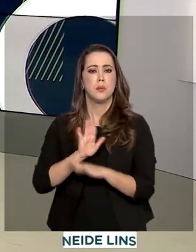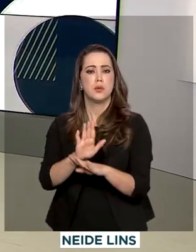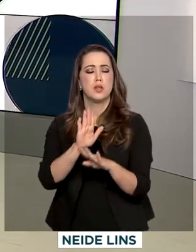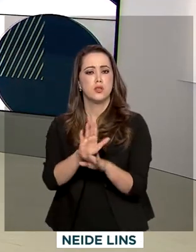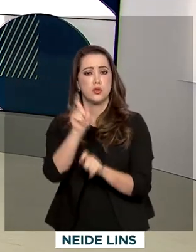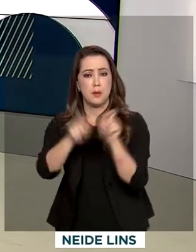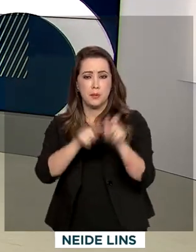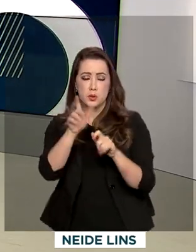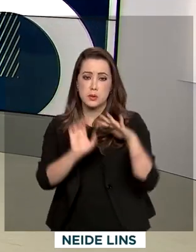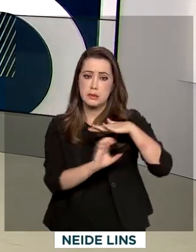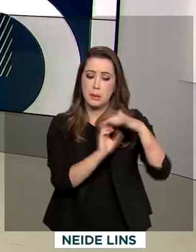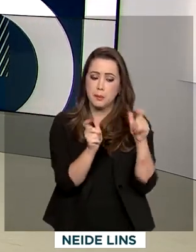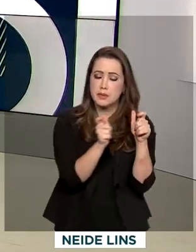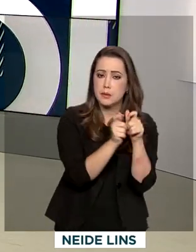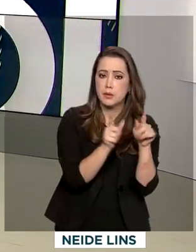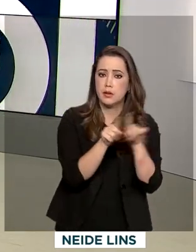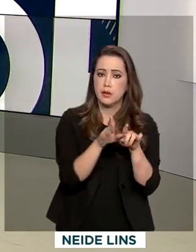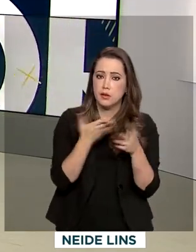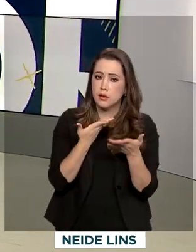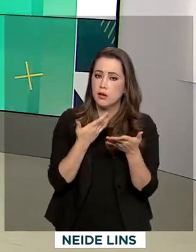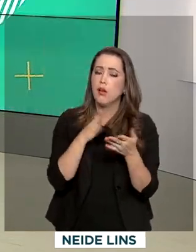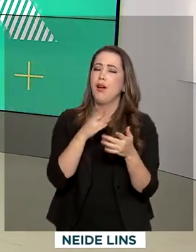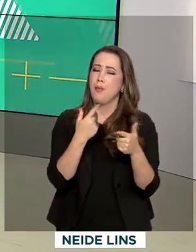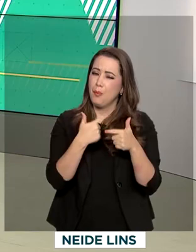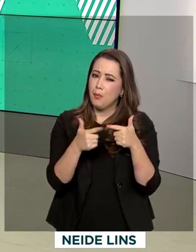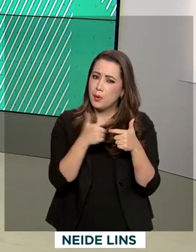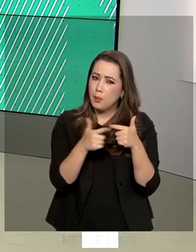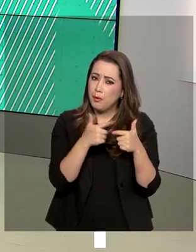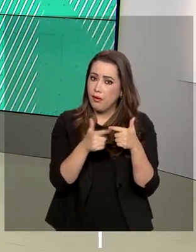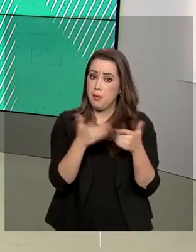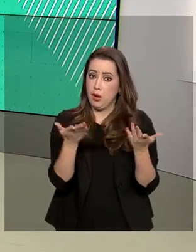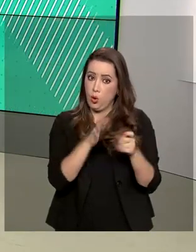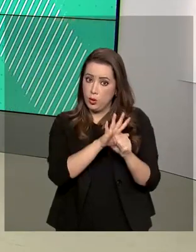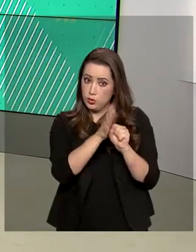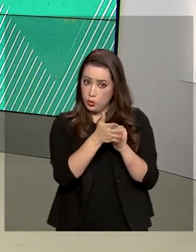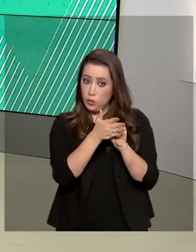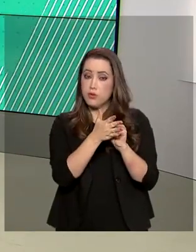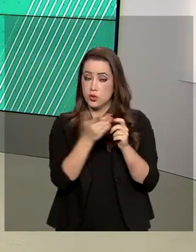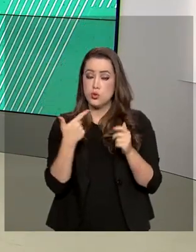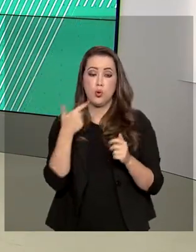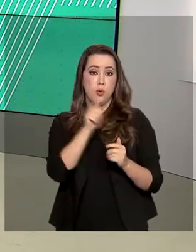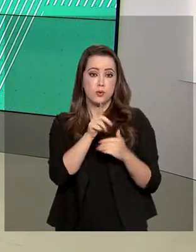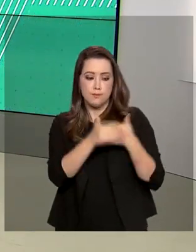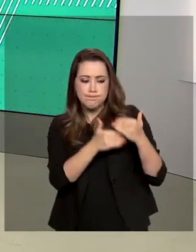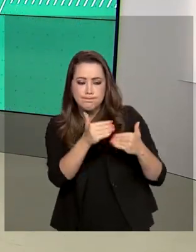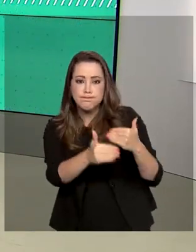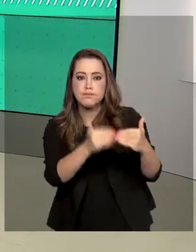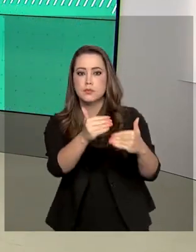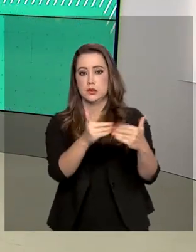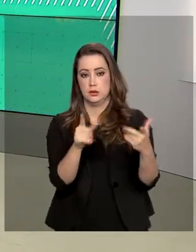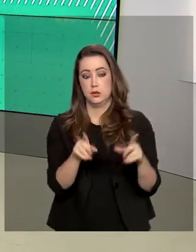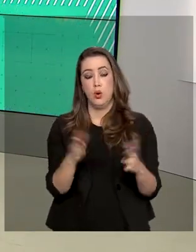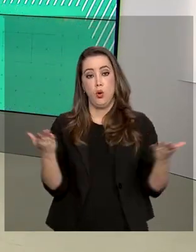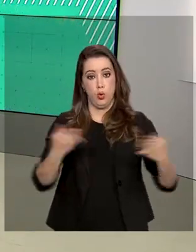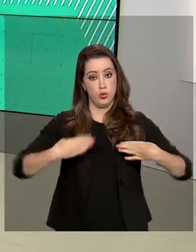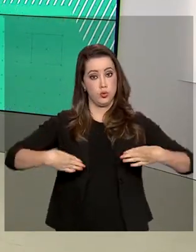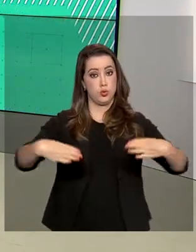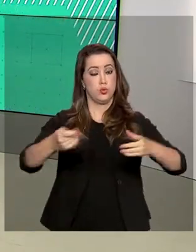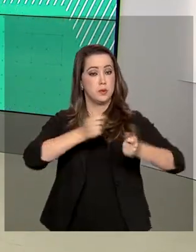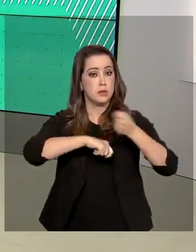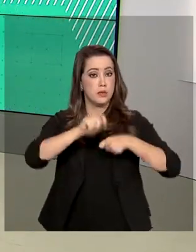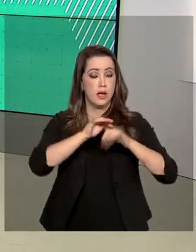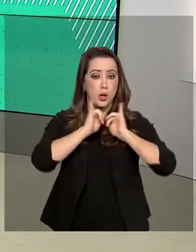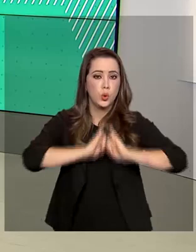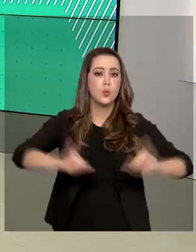donos de pequenos negócios a passarem pela pandemia sem fechar as portas. O Ministério da Economia anunciou hoje um fundo